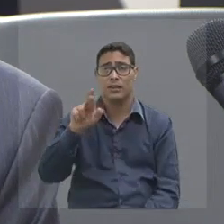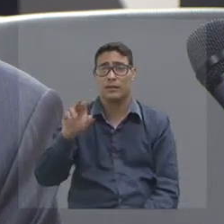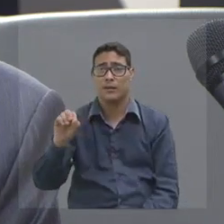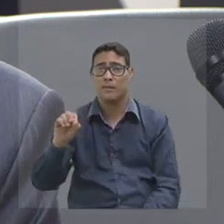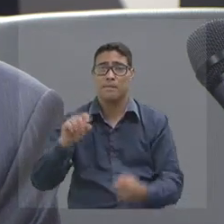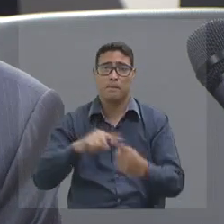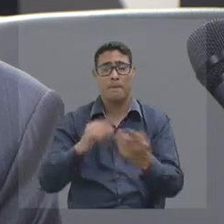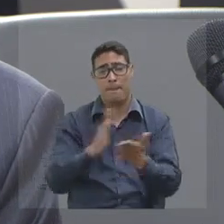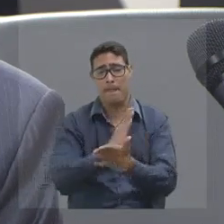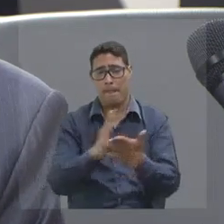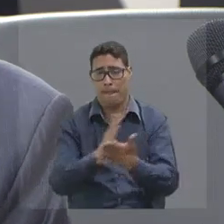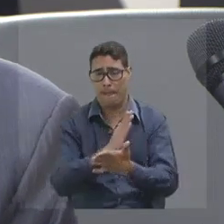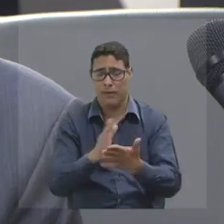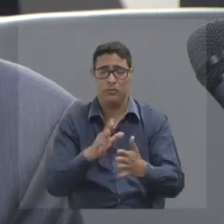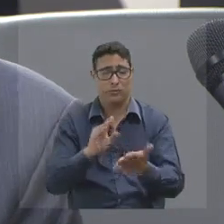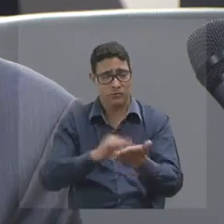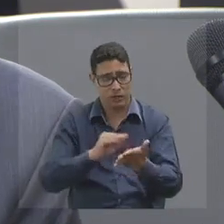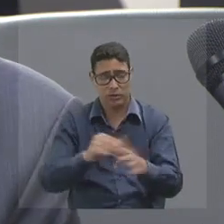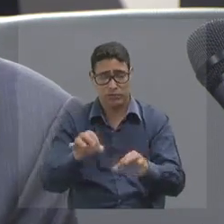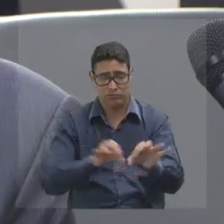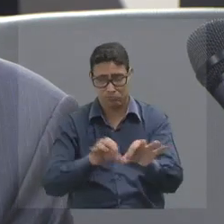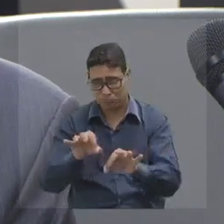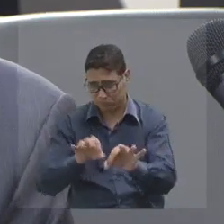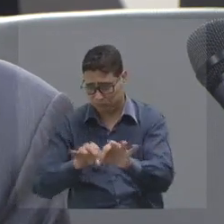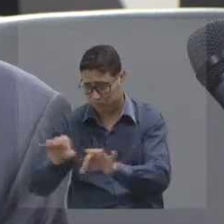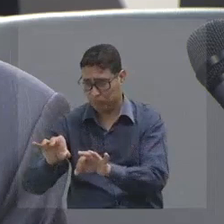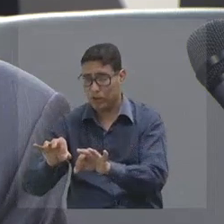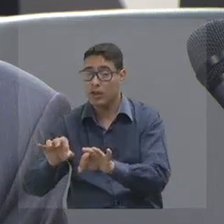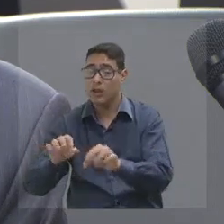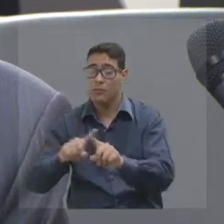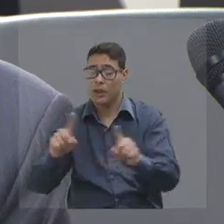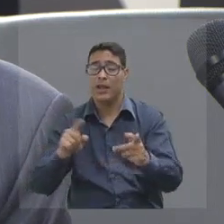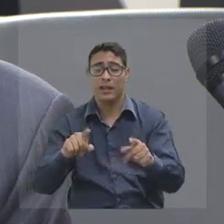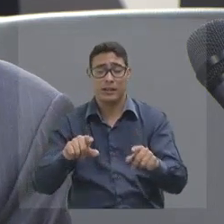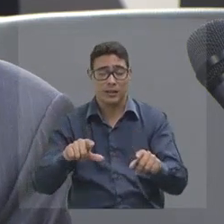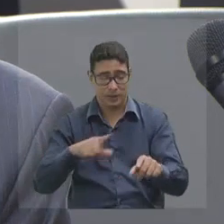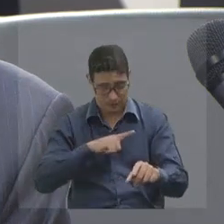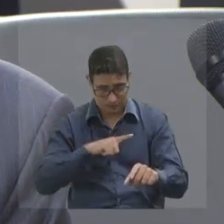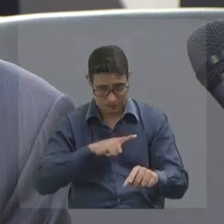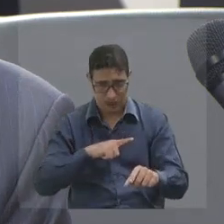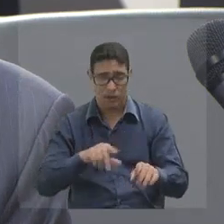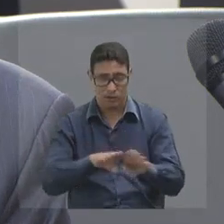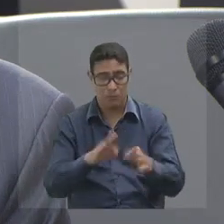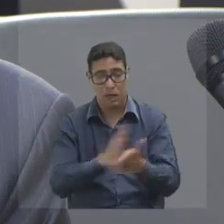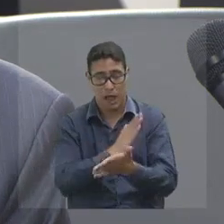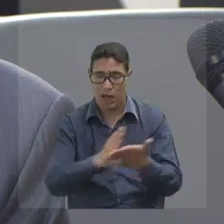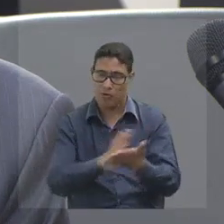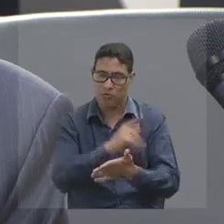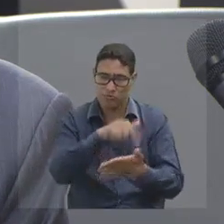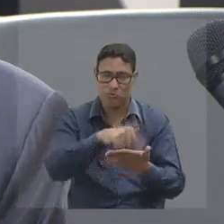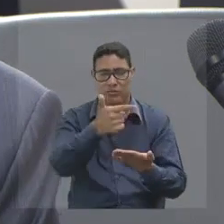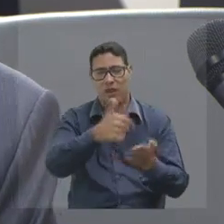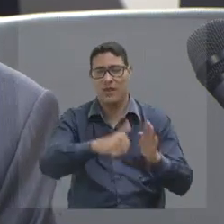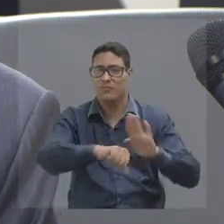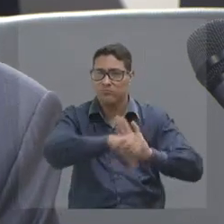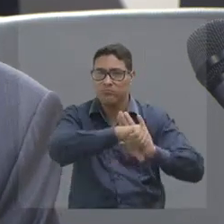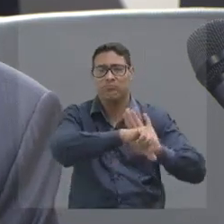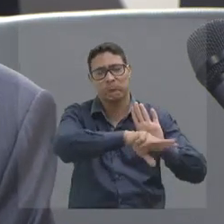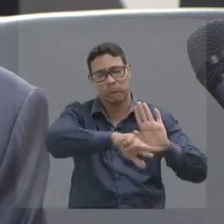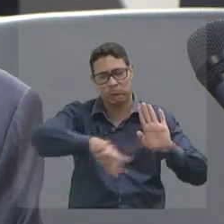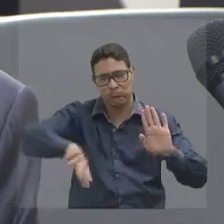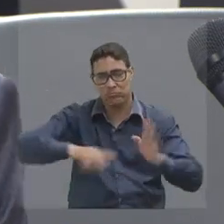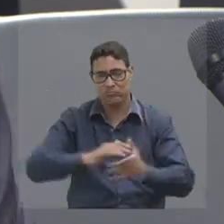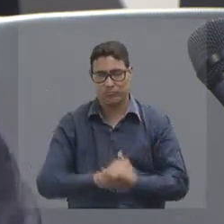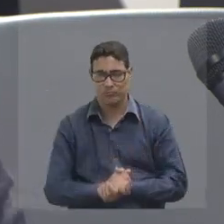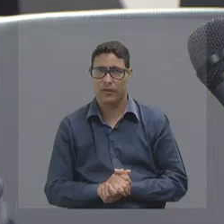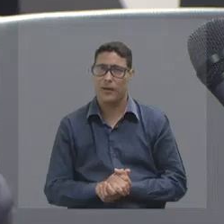preparados e organizados Mas ainda tem os criminosos muito da área tem a minha cidade Jacuí São Sebastião do Paraíso que fala que é minhas